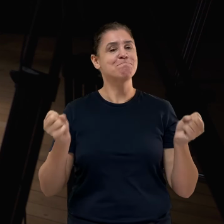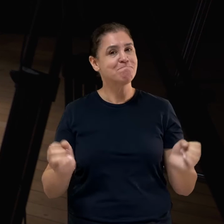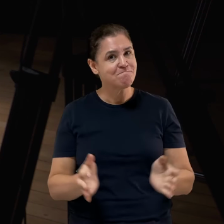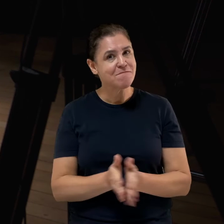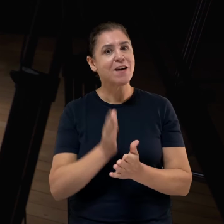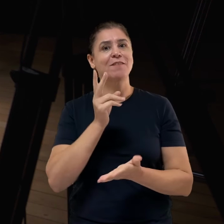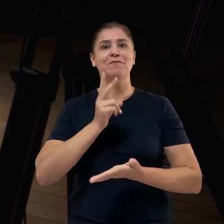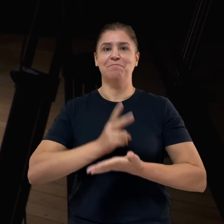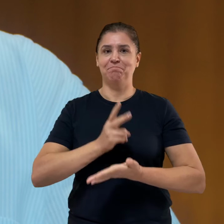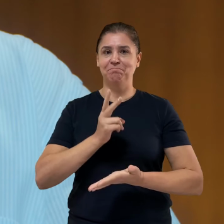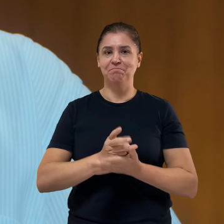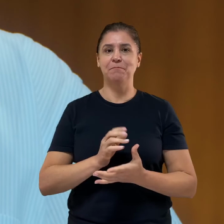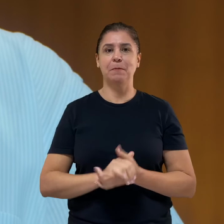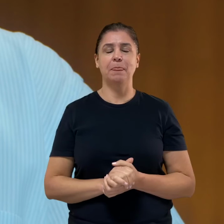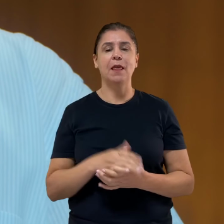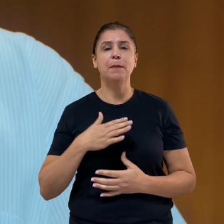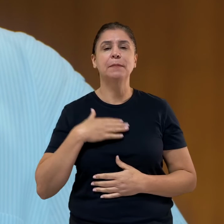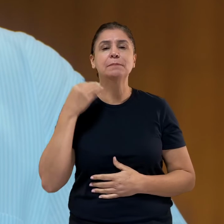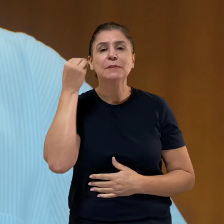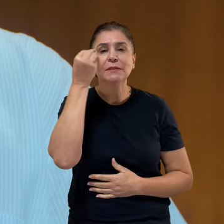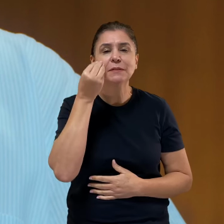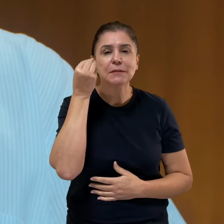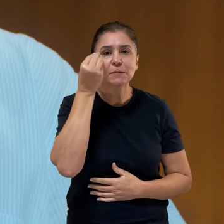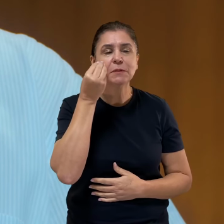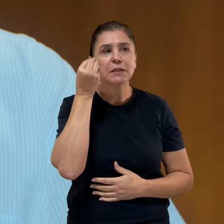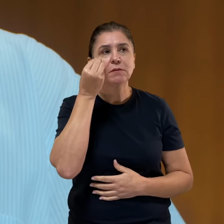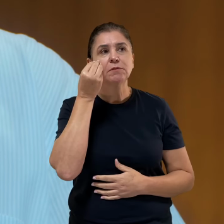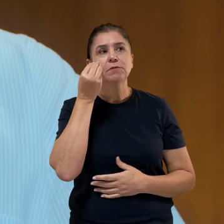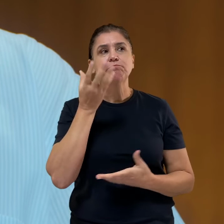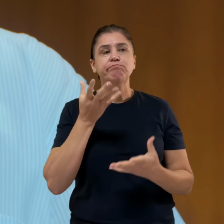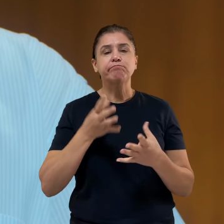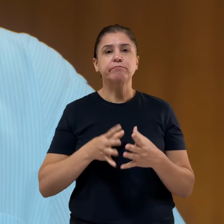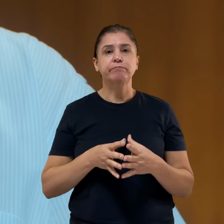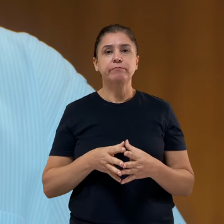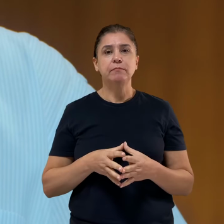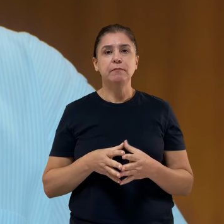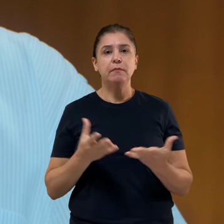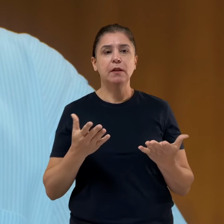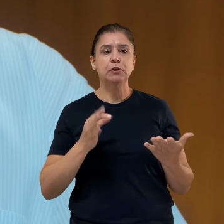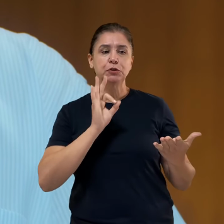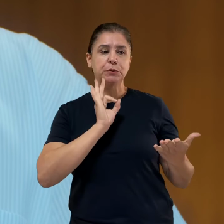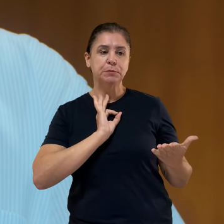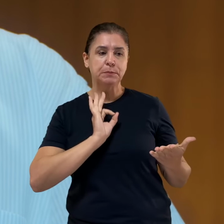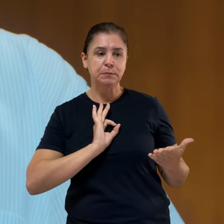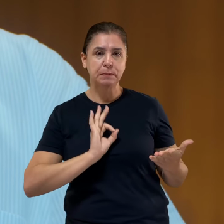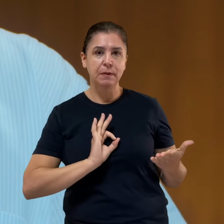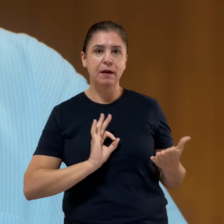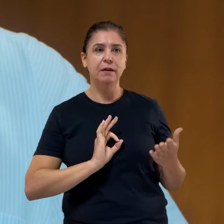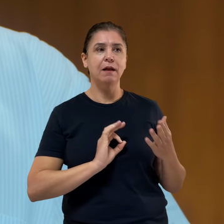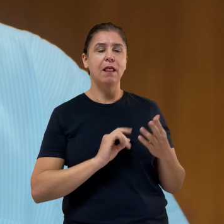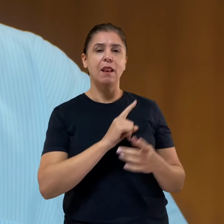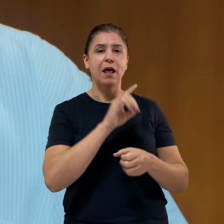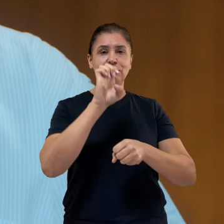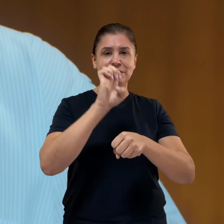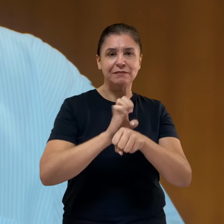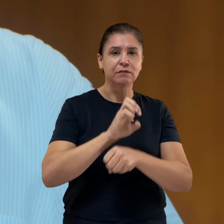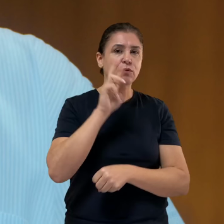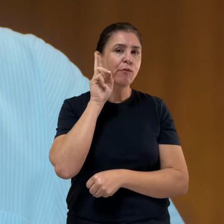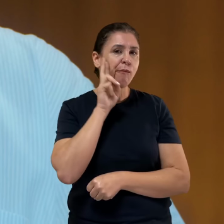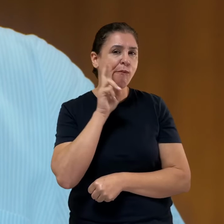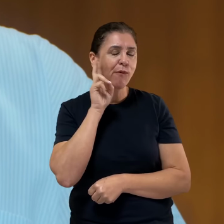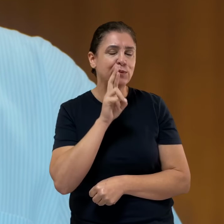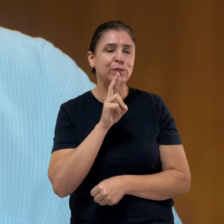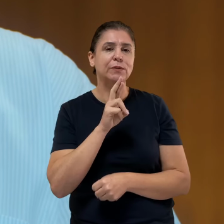Maravilhosa mesmo. A experiência de padre em Rondônia